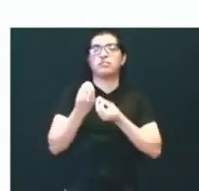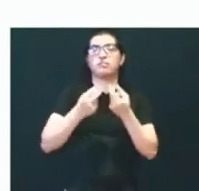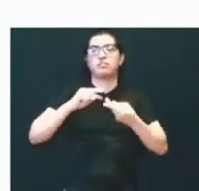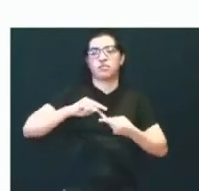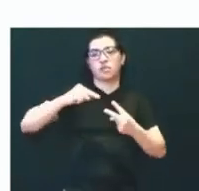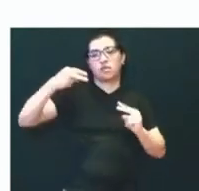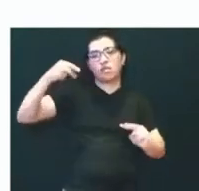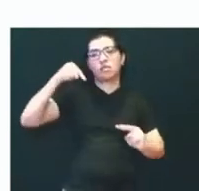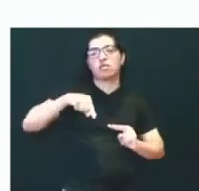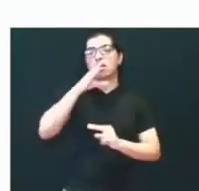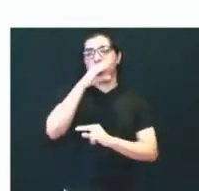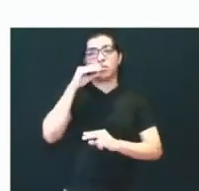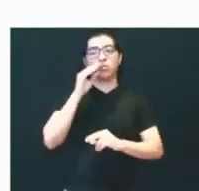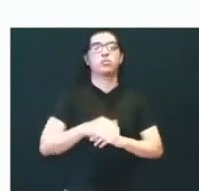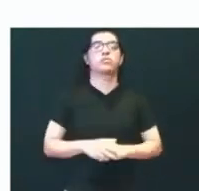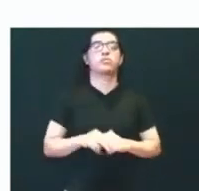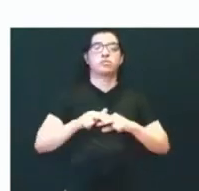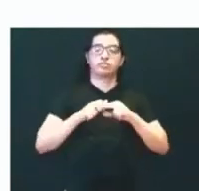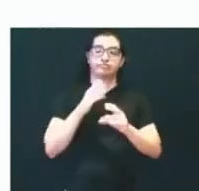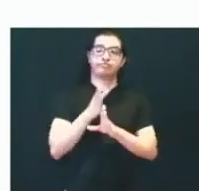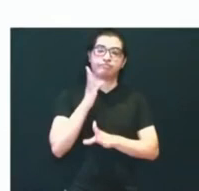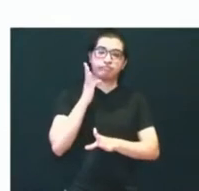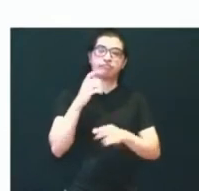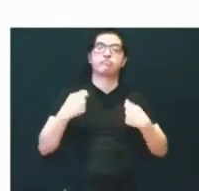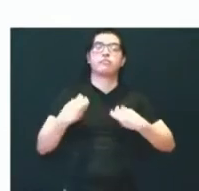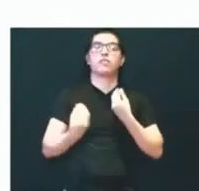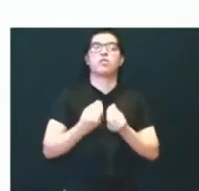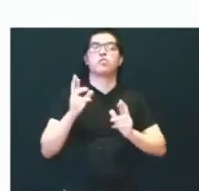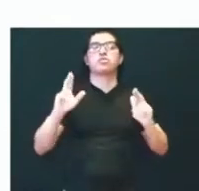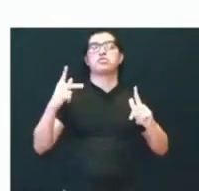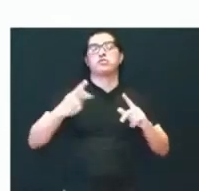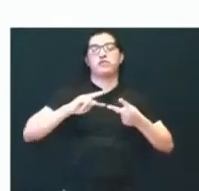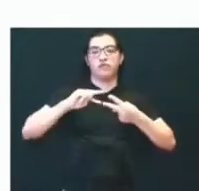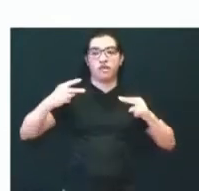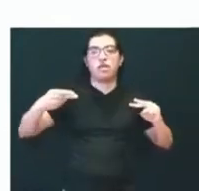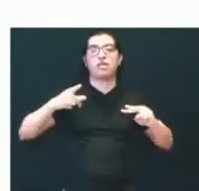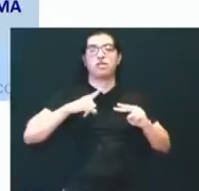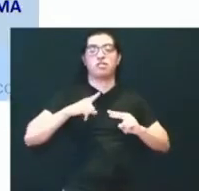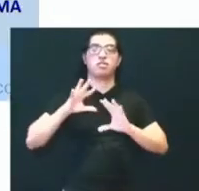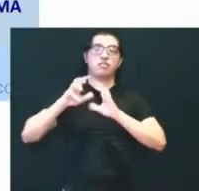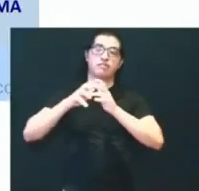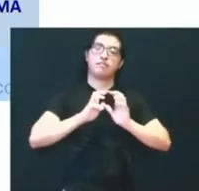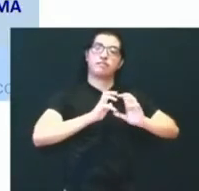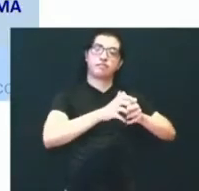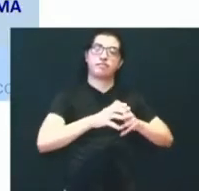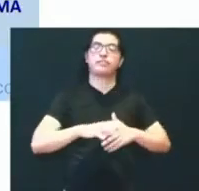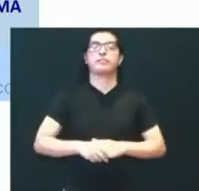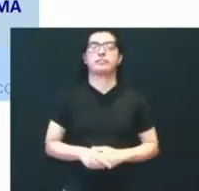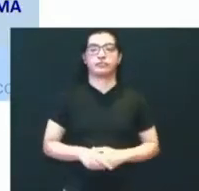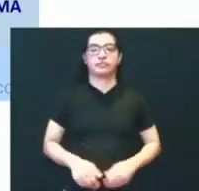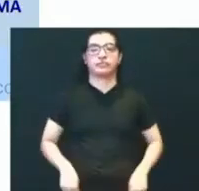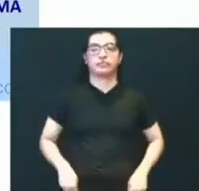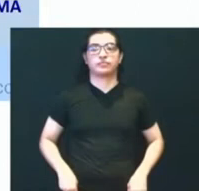paciente adulto. E é basicamente por conta disso, dessa diferença genética que existe entre esses grupos.